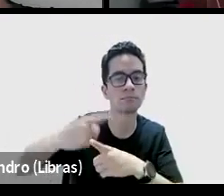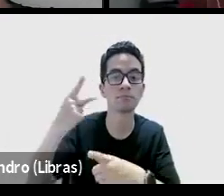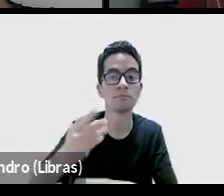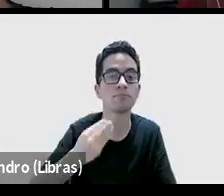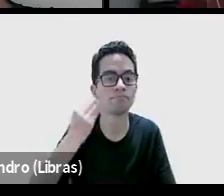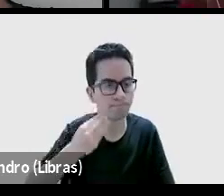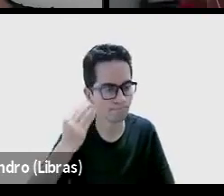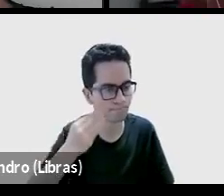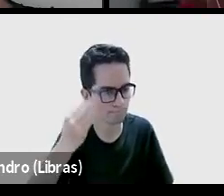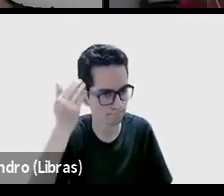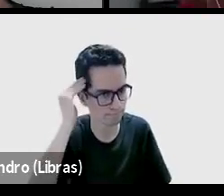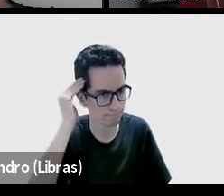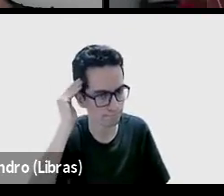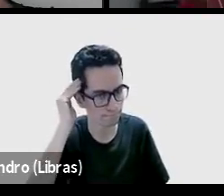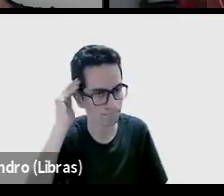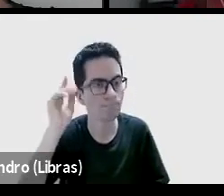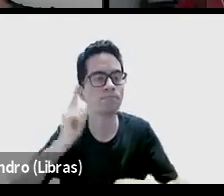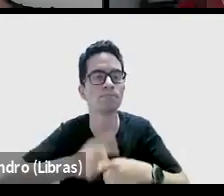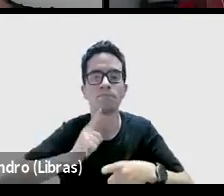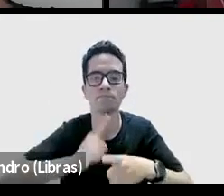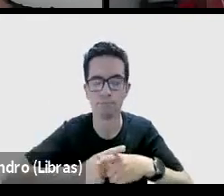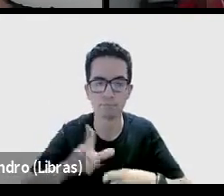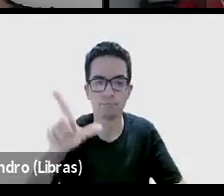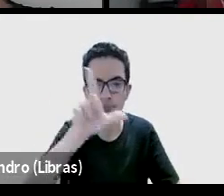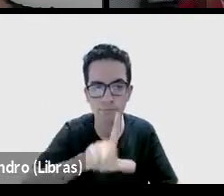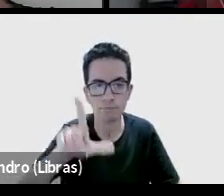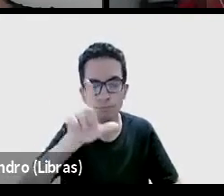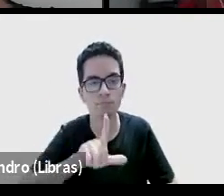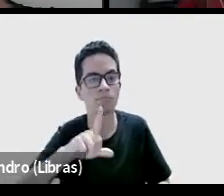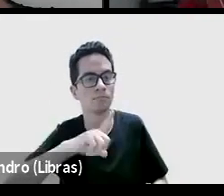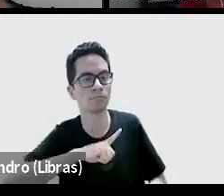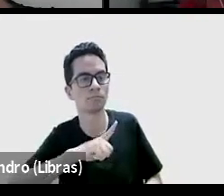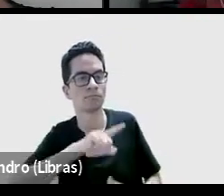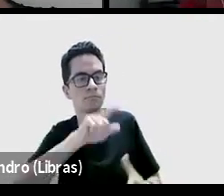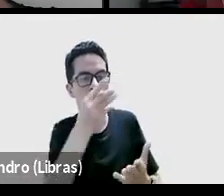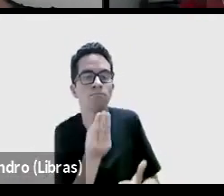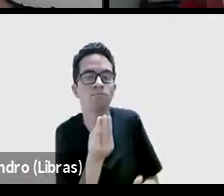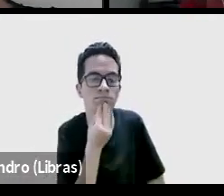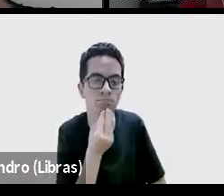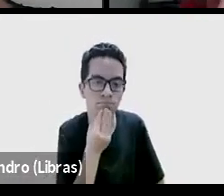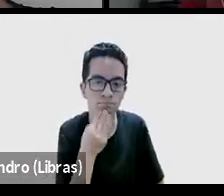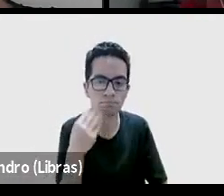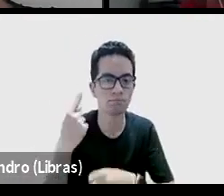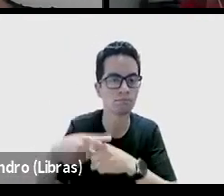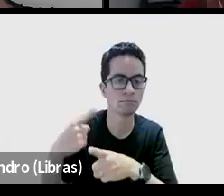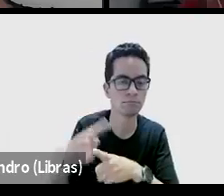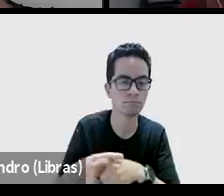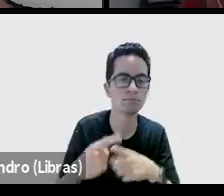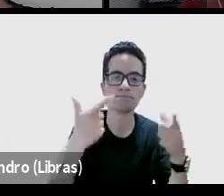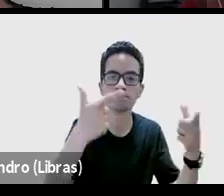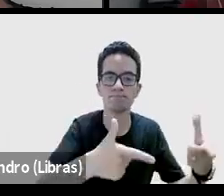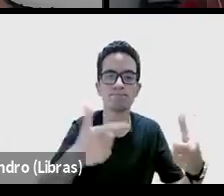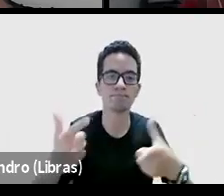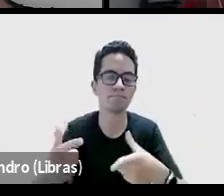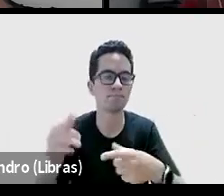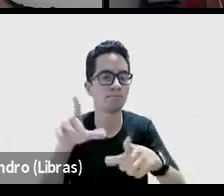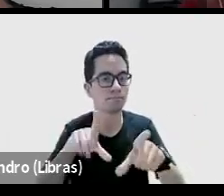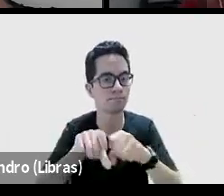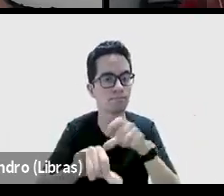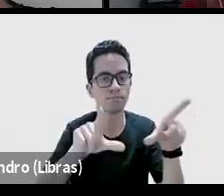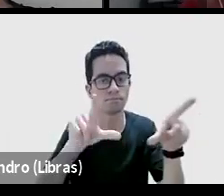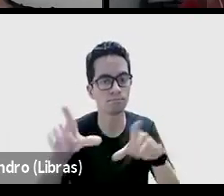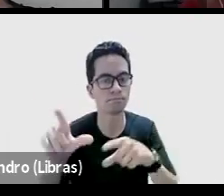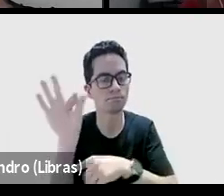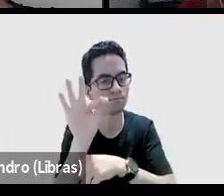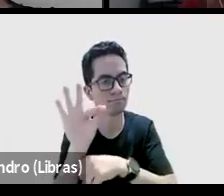experiência, né? E aí, obviamente, isso é uma oportunidade, né, que a gente tem no espaço formativo de fazer uma